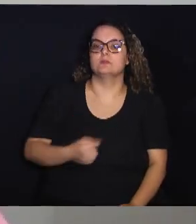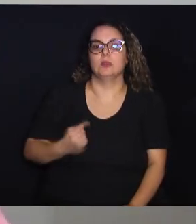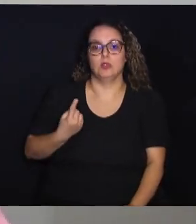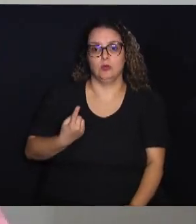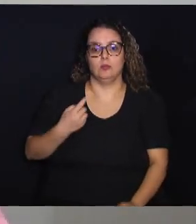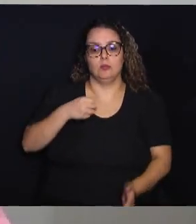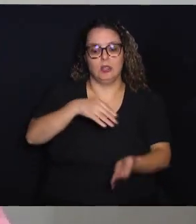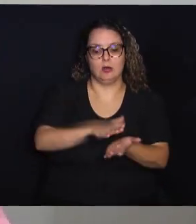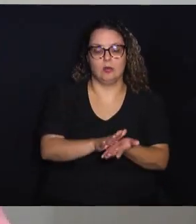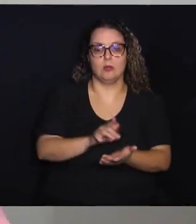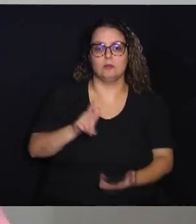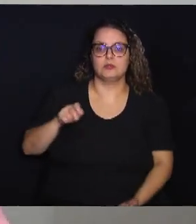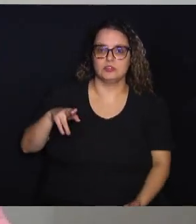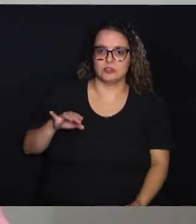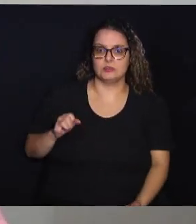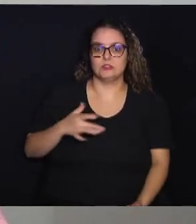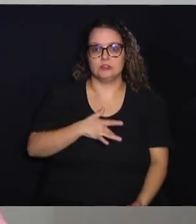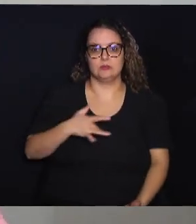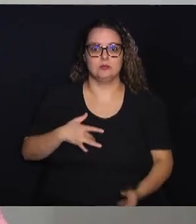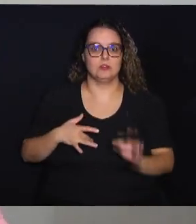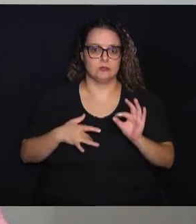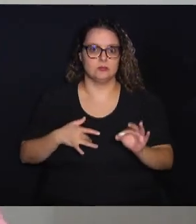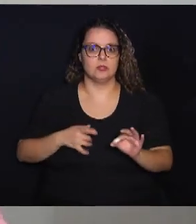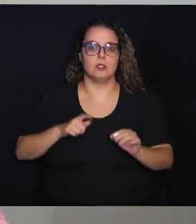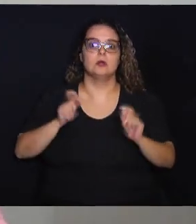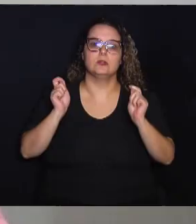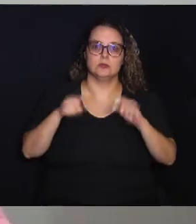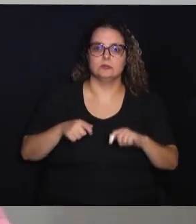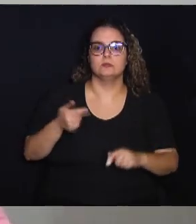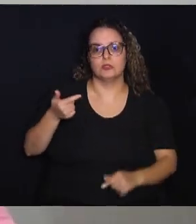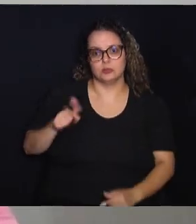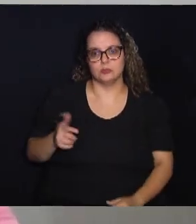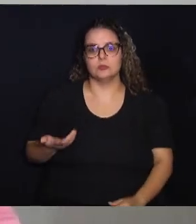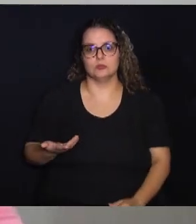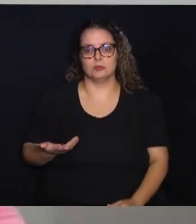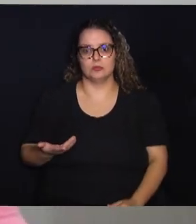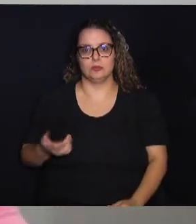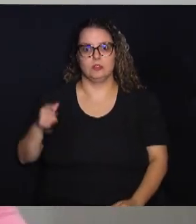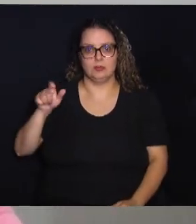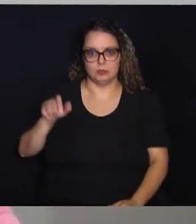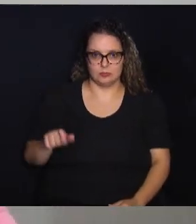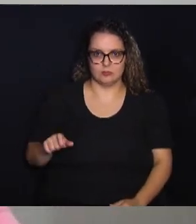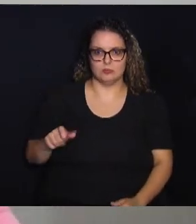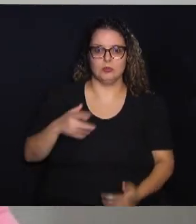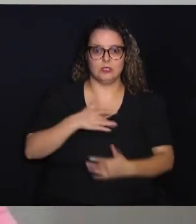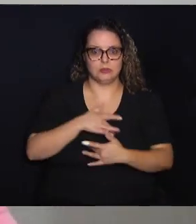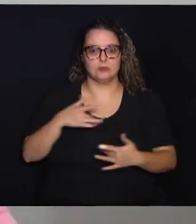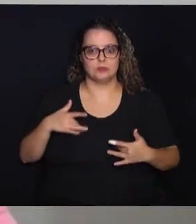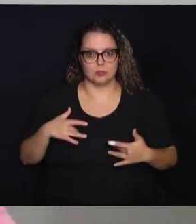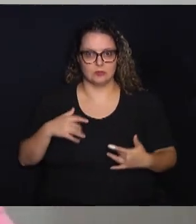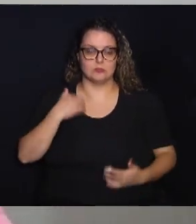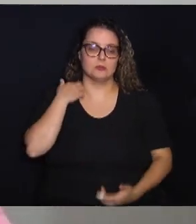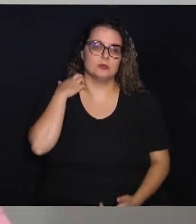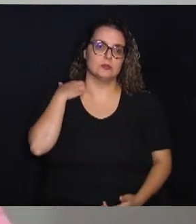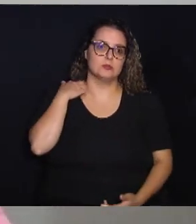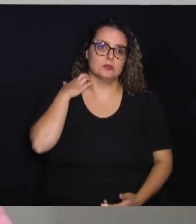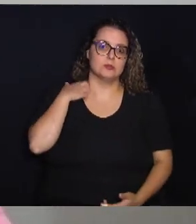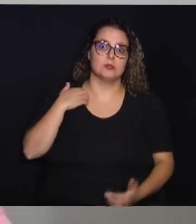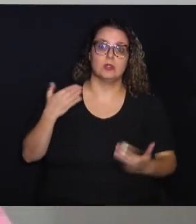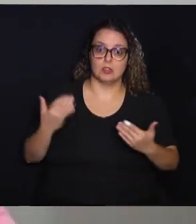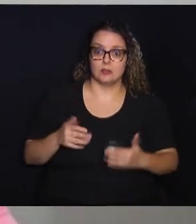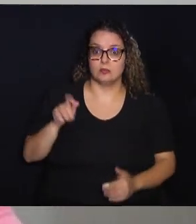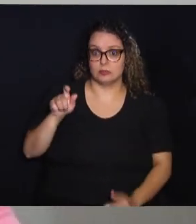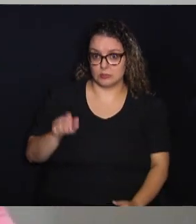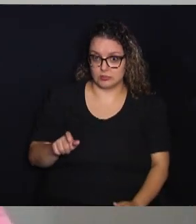cópia do gene saudável funcionando é o suficiente para manter a pessoa saudável. Agora, uma